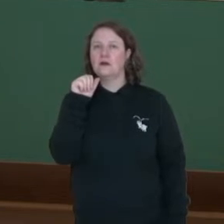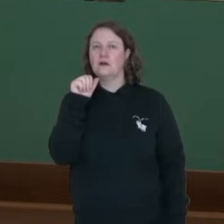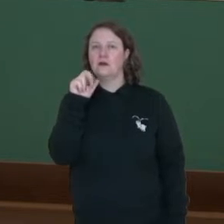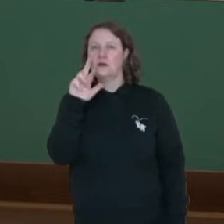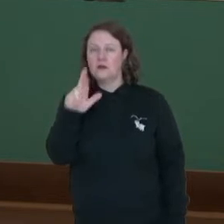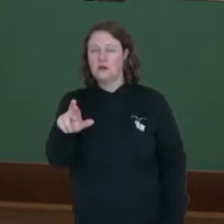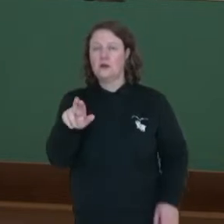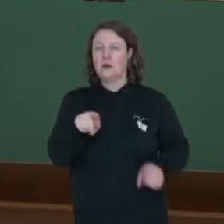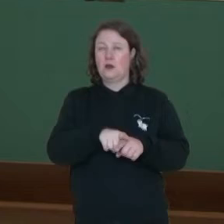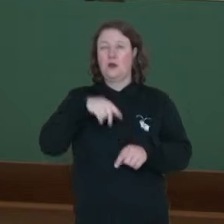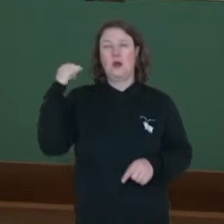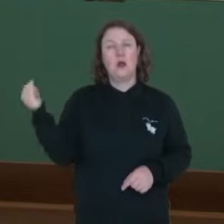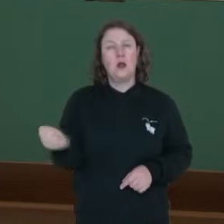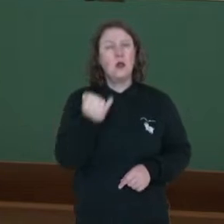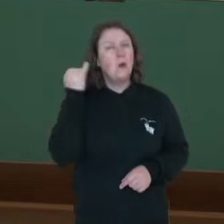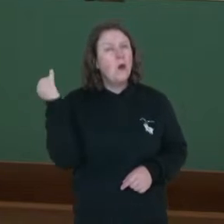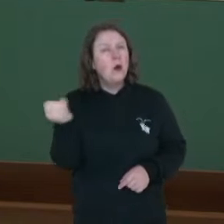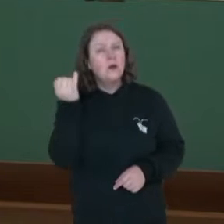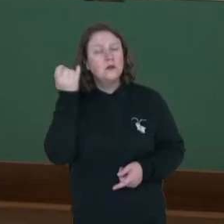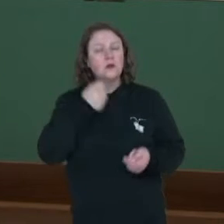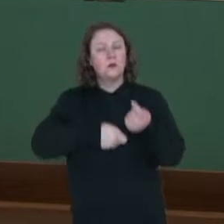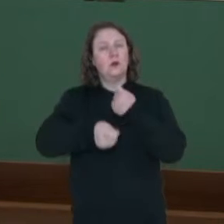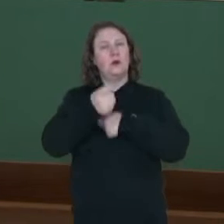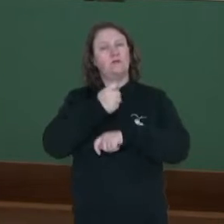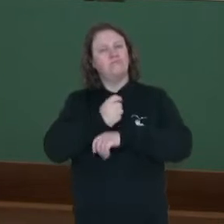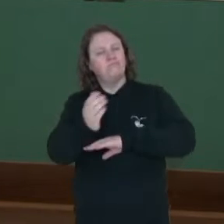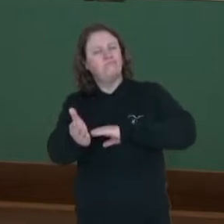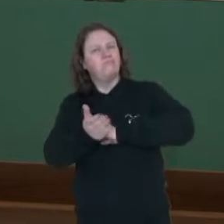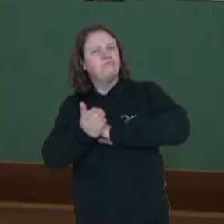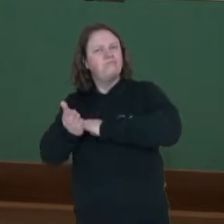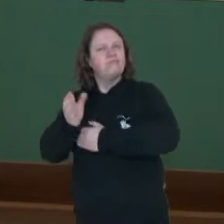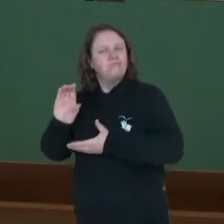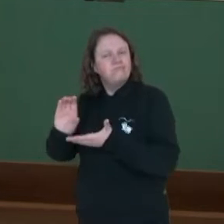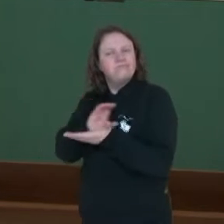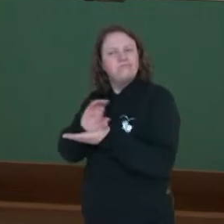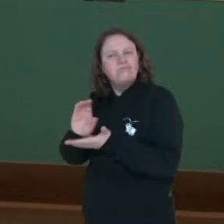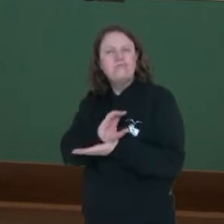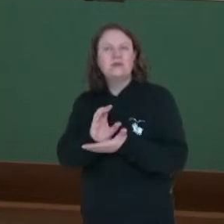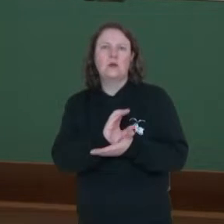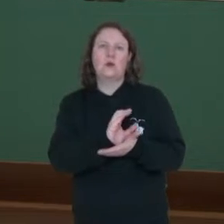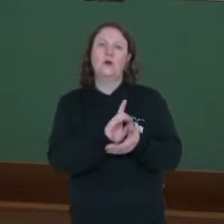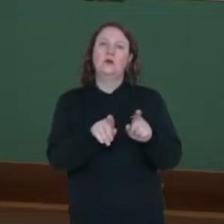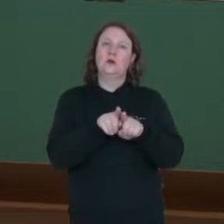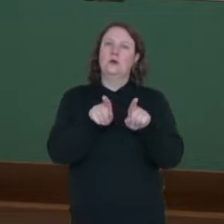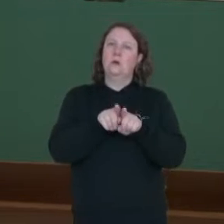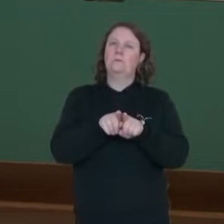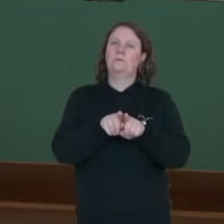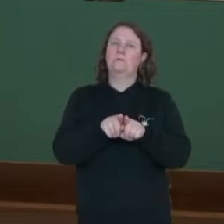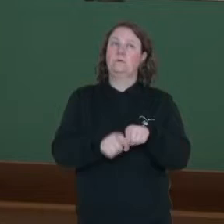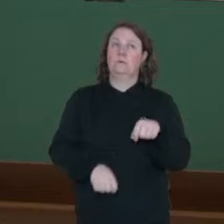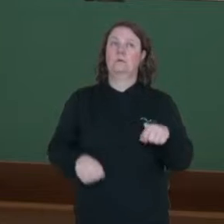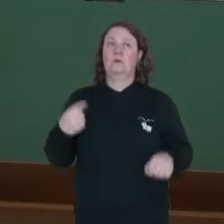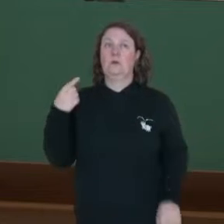ciclo açucareiro na nossa economia. Então, a cana-de-açúcar, o principal produto.